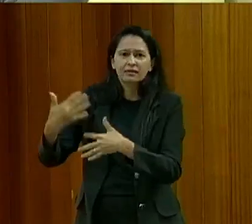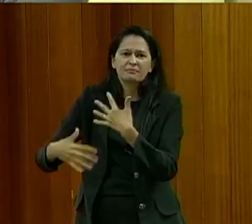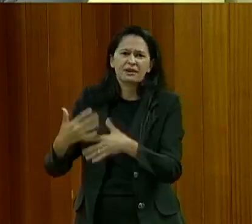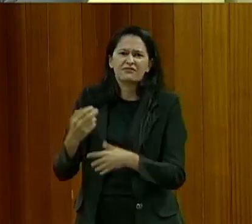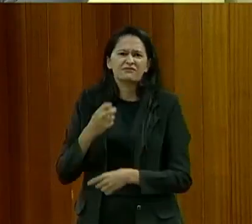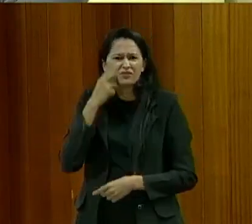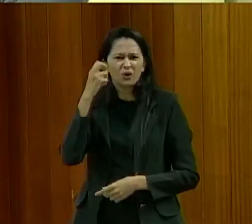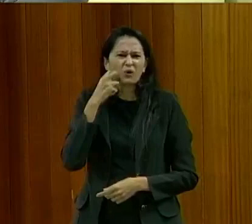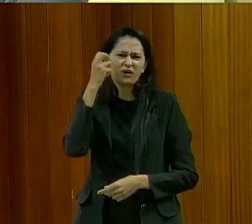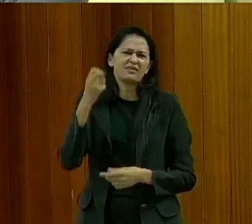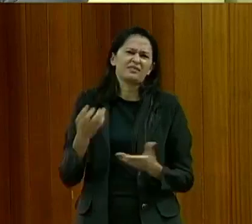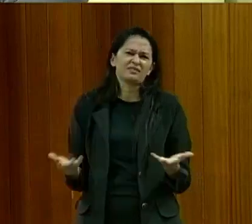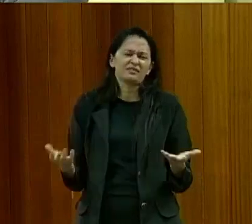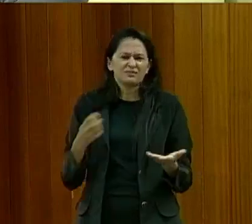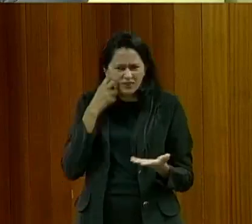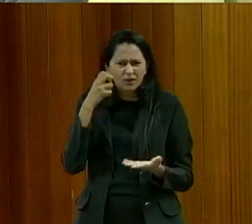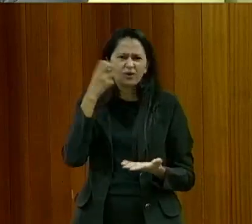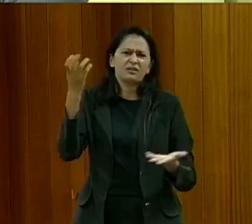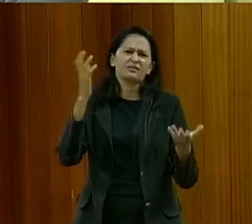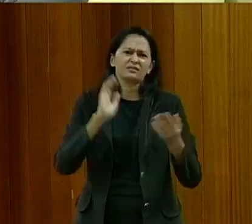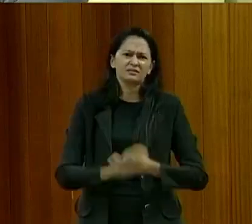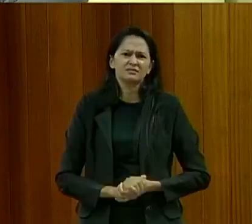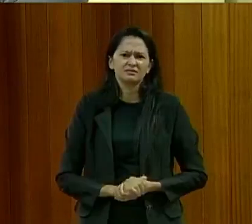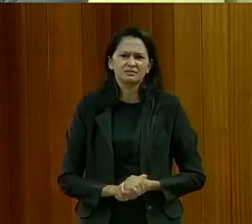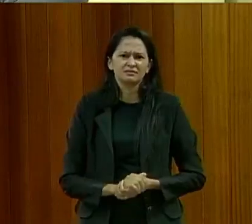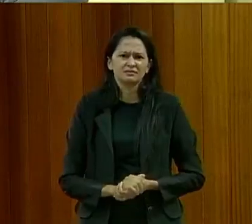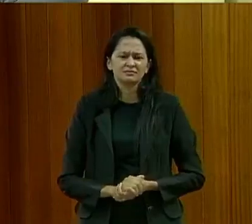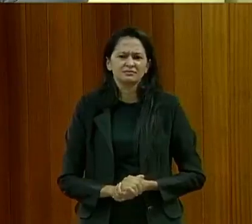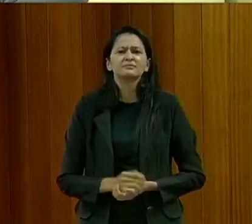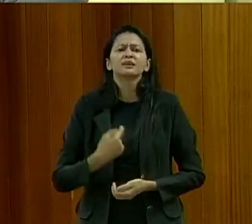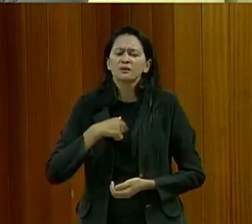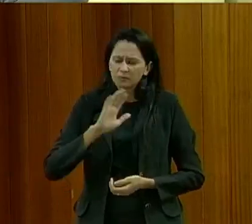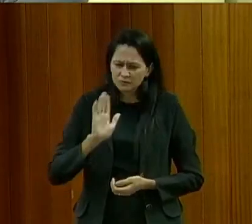Isso é uma vergonha um negócio desse, uma vergonha.